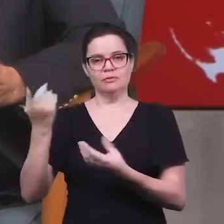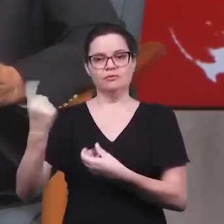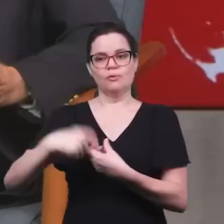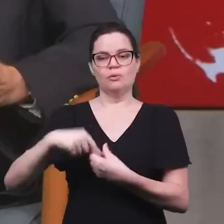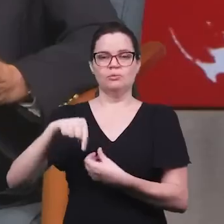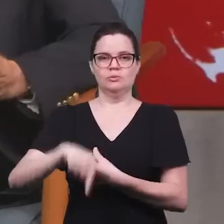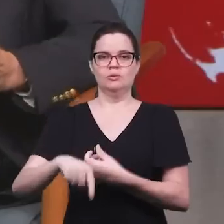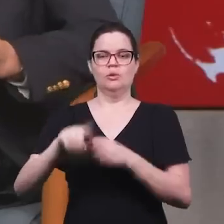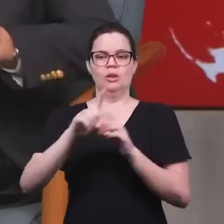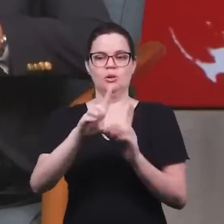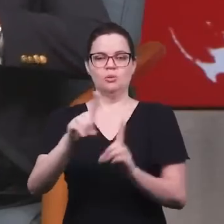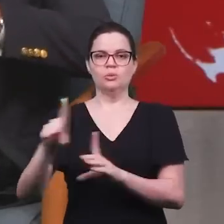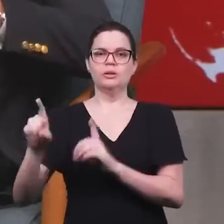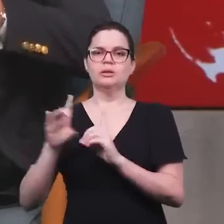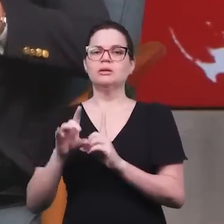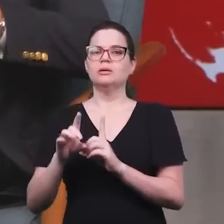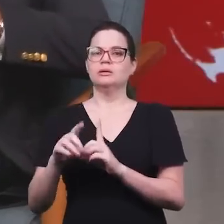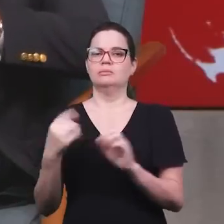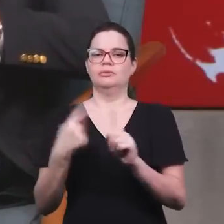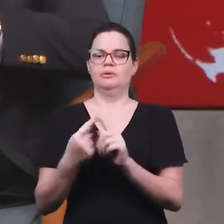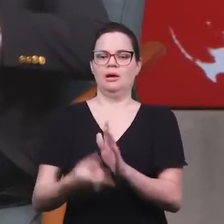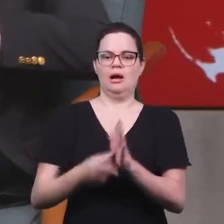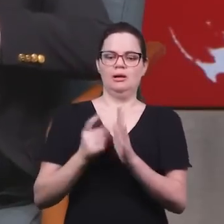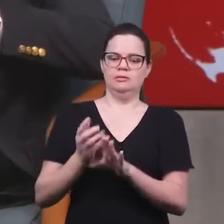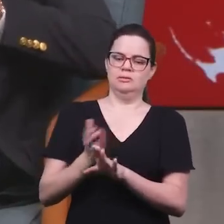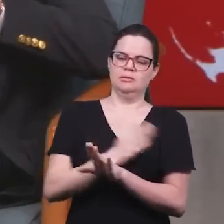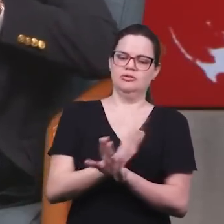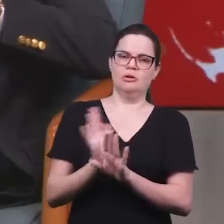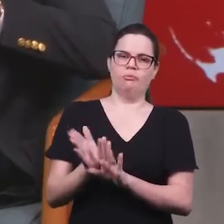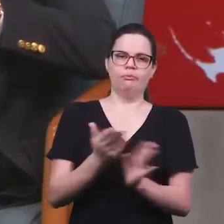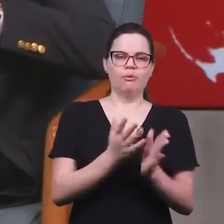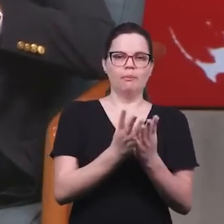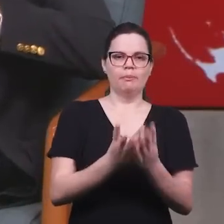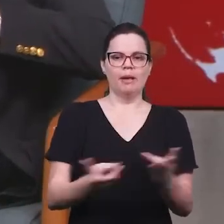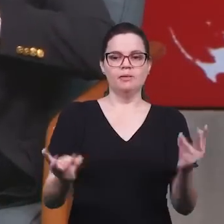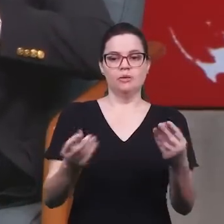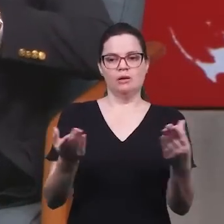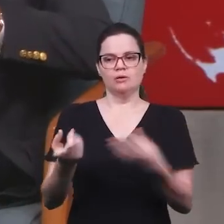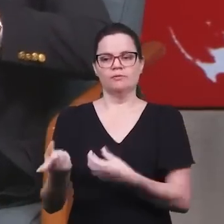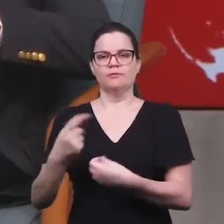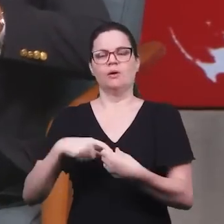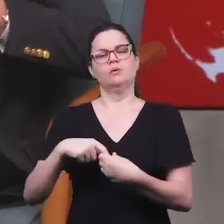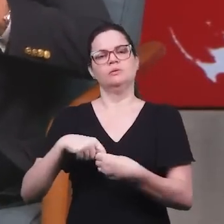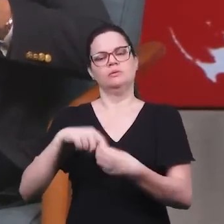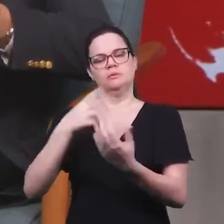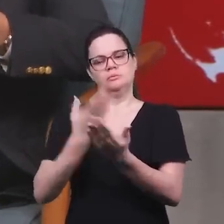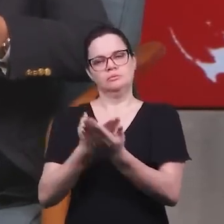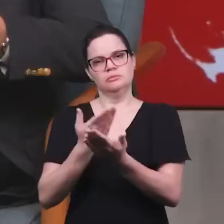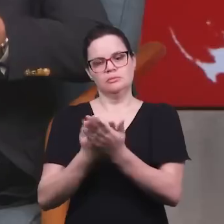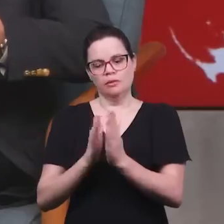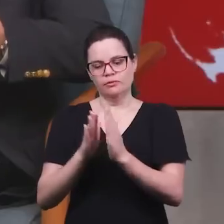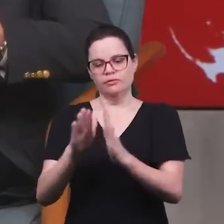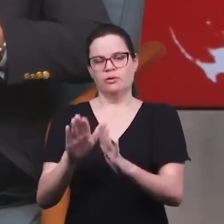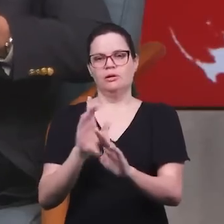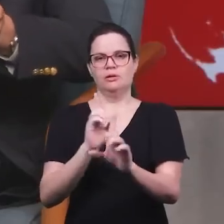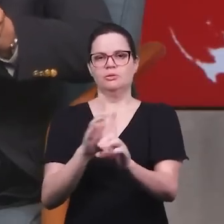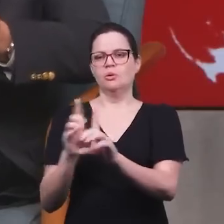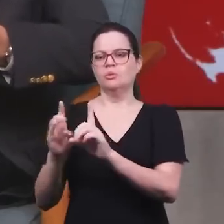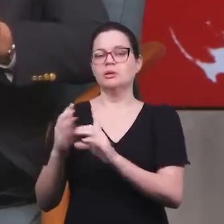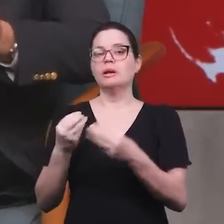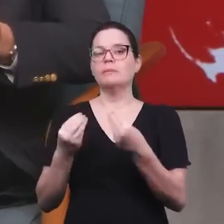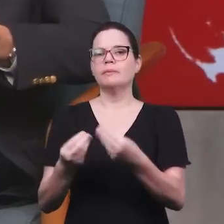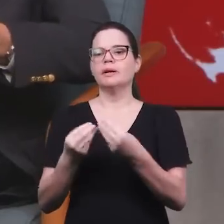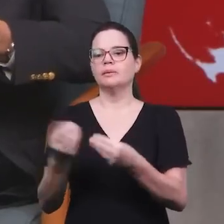acontece conosco? O que o Espírito Santo quer fazer? Quer nos colocar dentro da palavra para resgatar tudo isso que